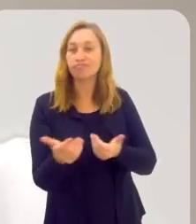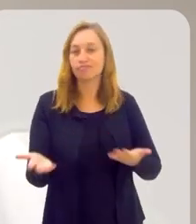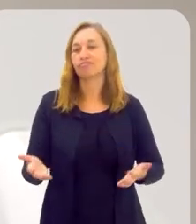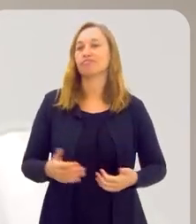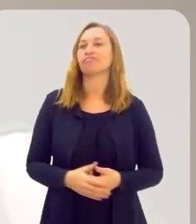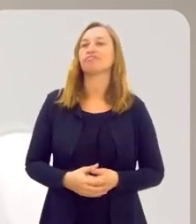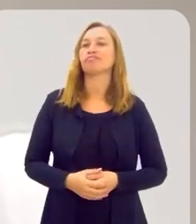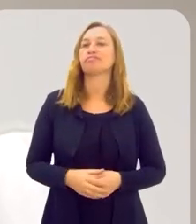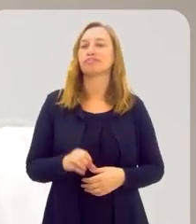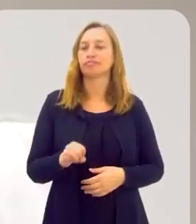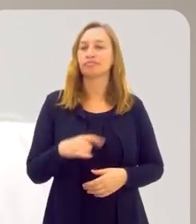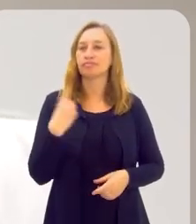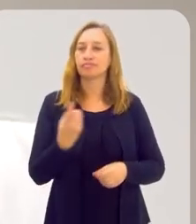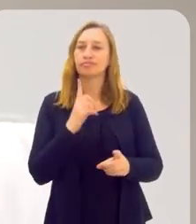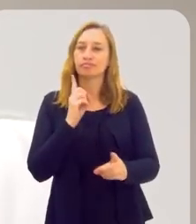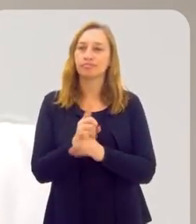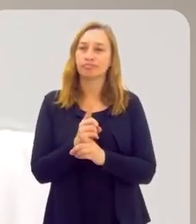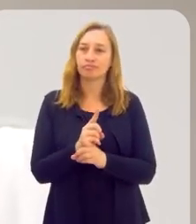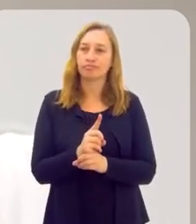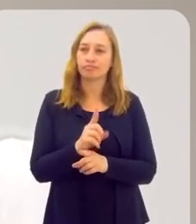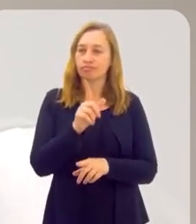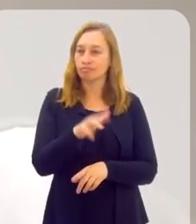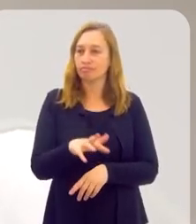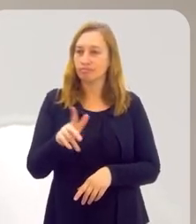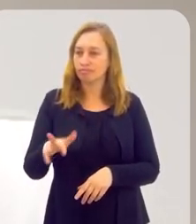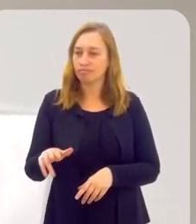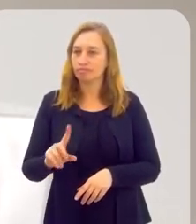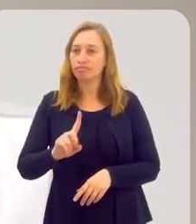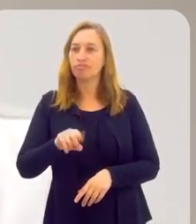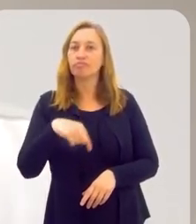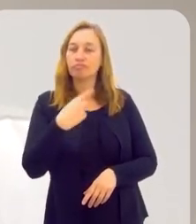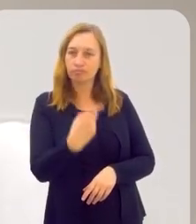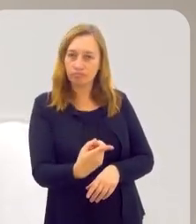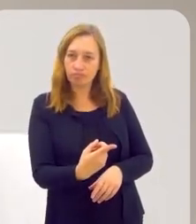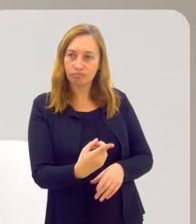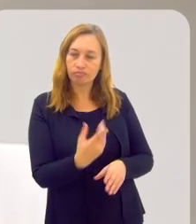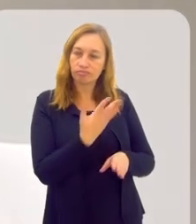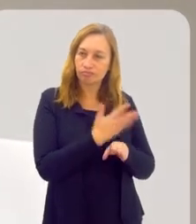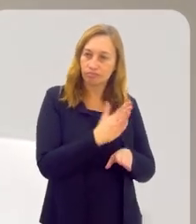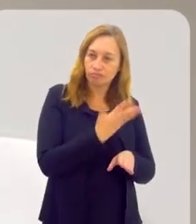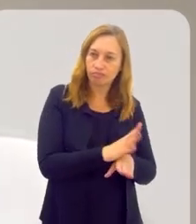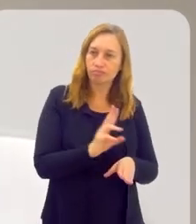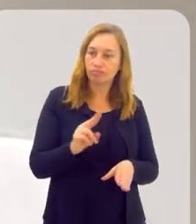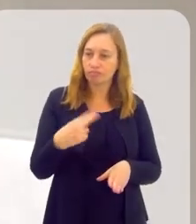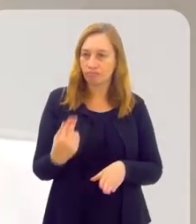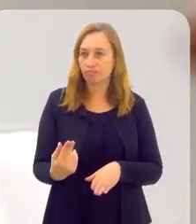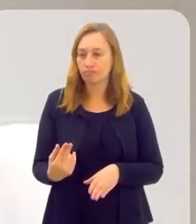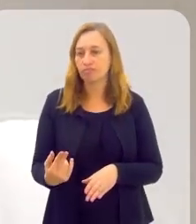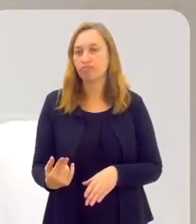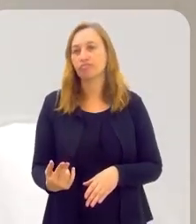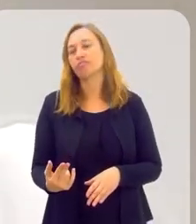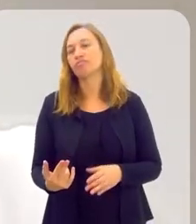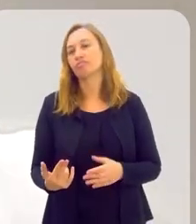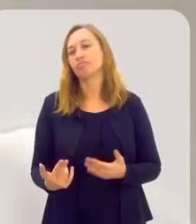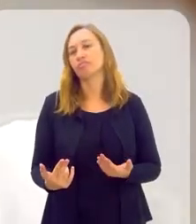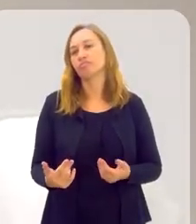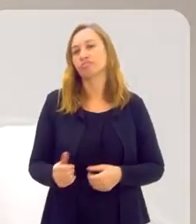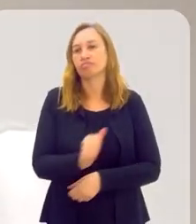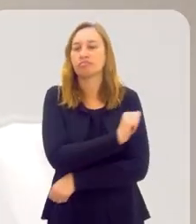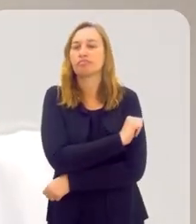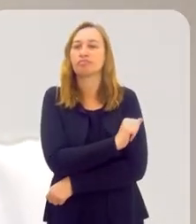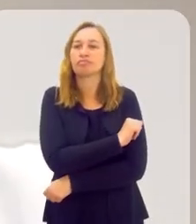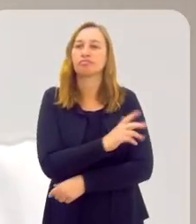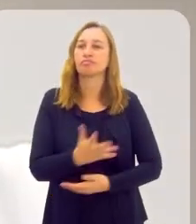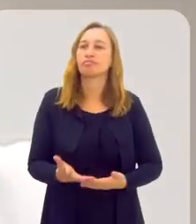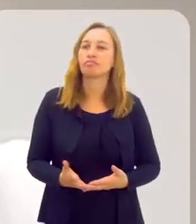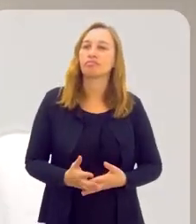referência. Se nós encontrarmos referências, ou o treinador, ou alguém que na modalidade atinge um valor,